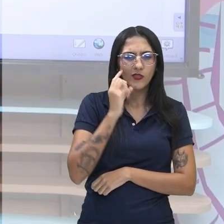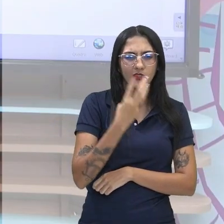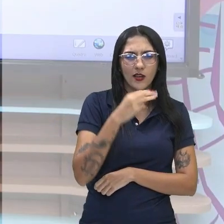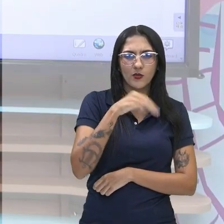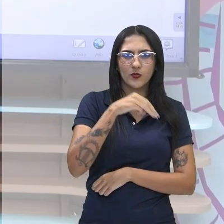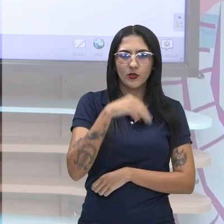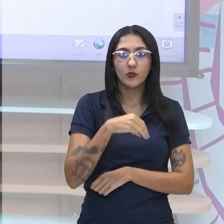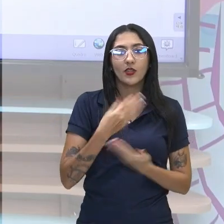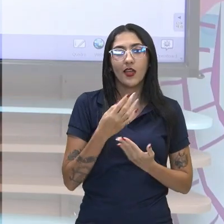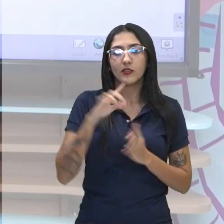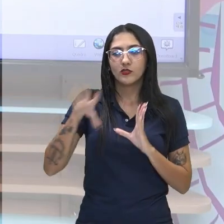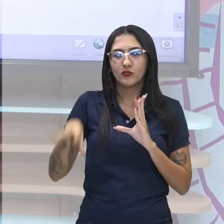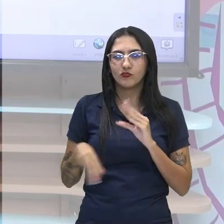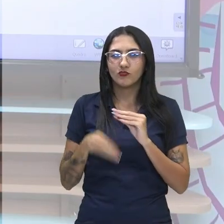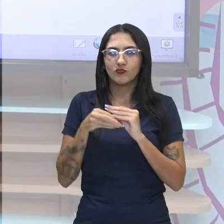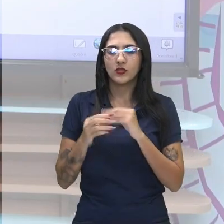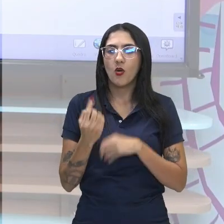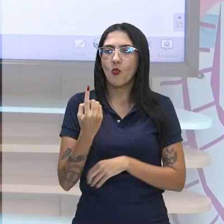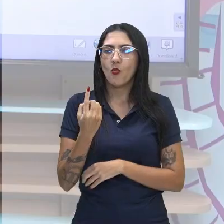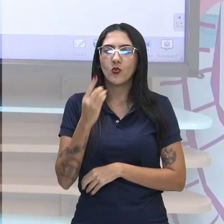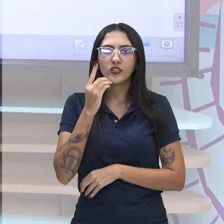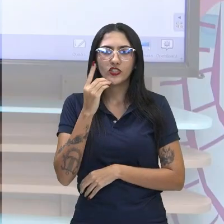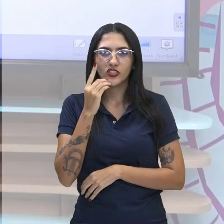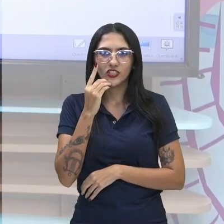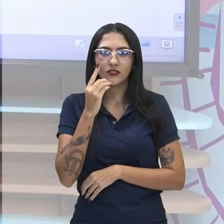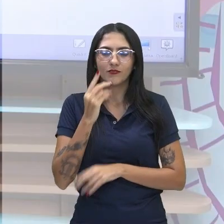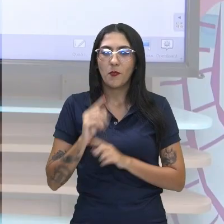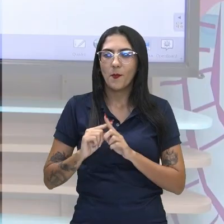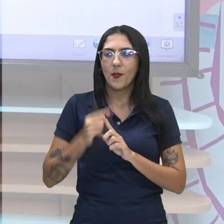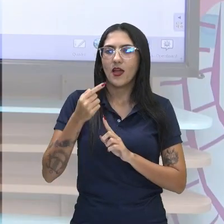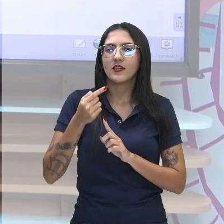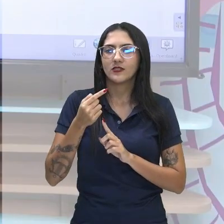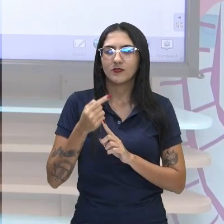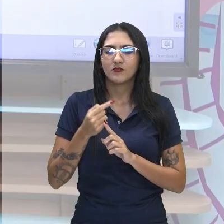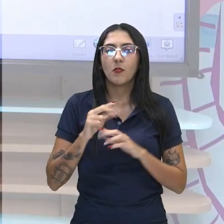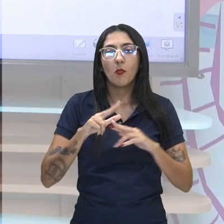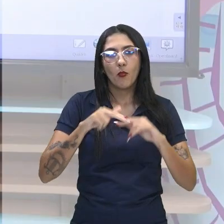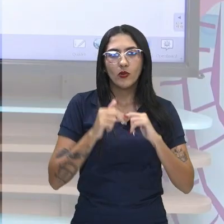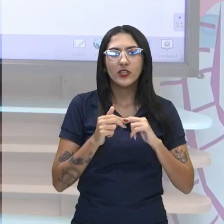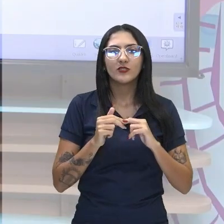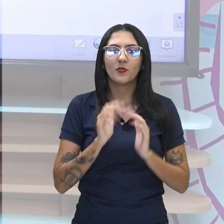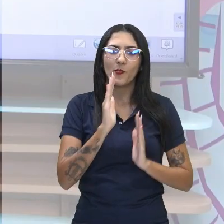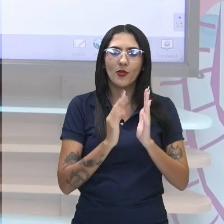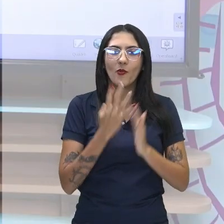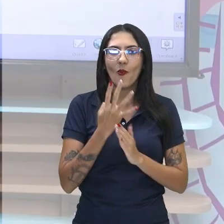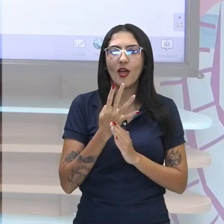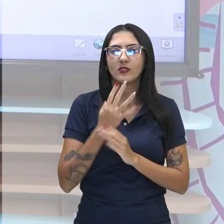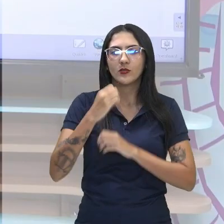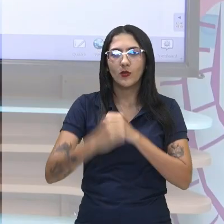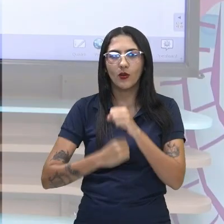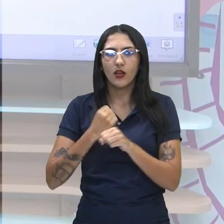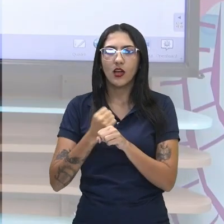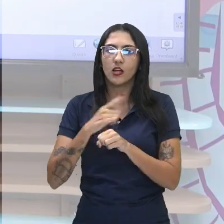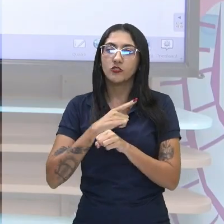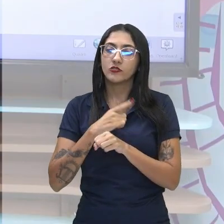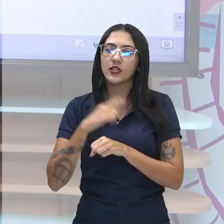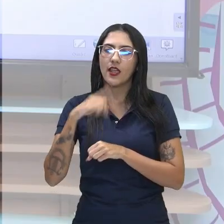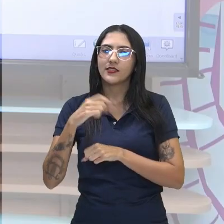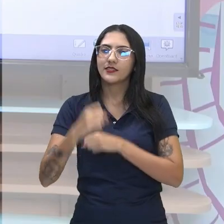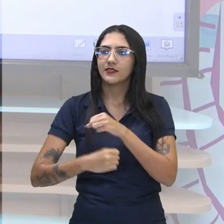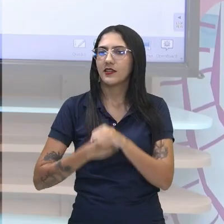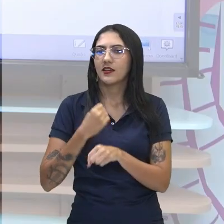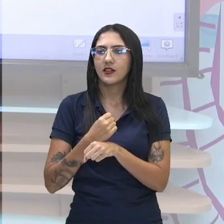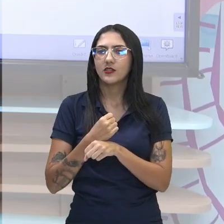a formação de mais um dia. Por isso que a cada 4 anos a gente tem um ano bissexto, tá